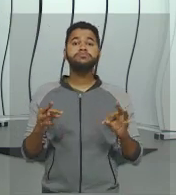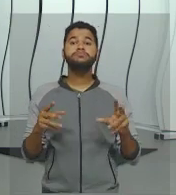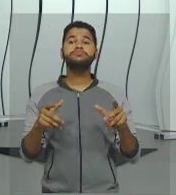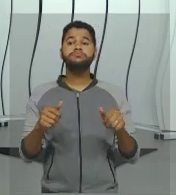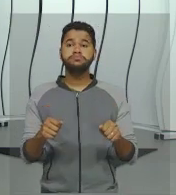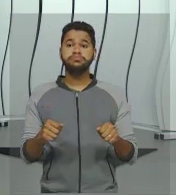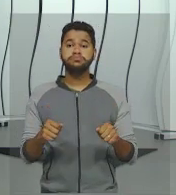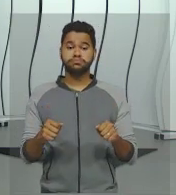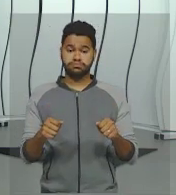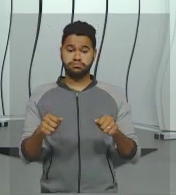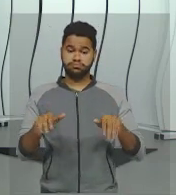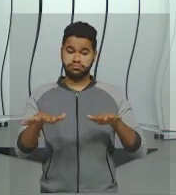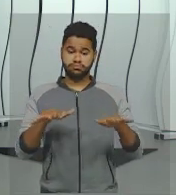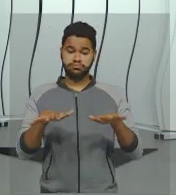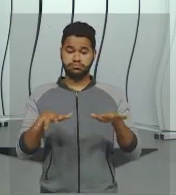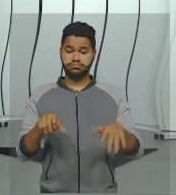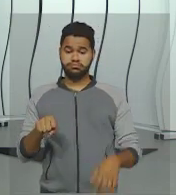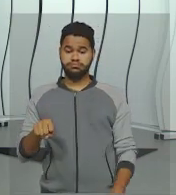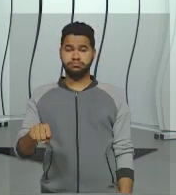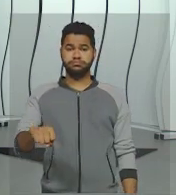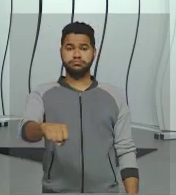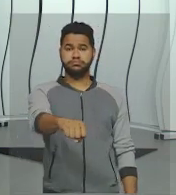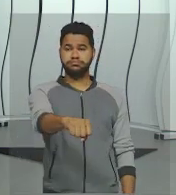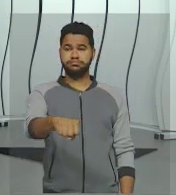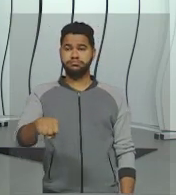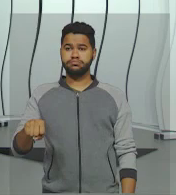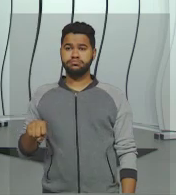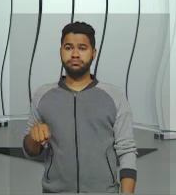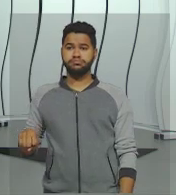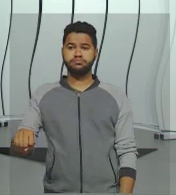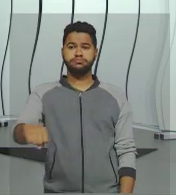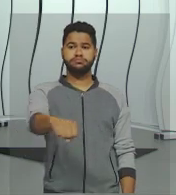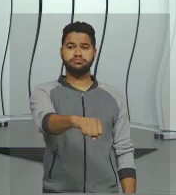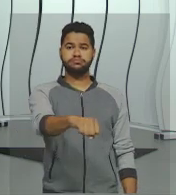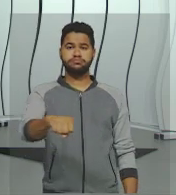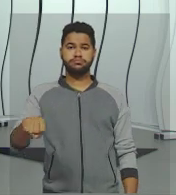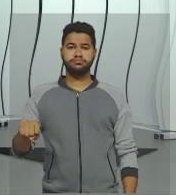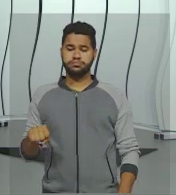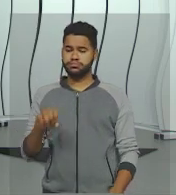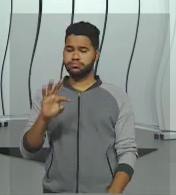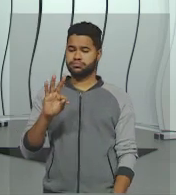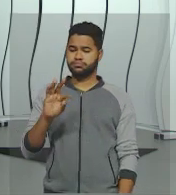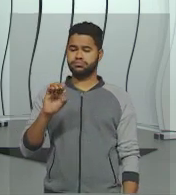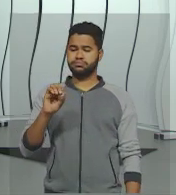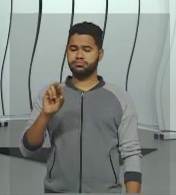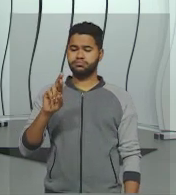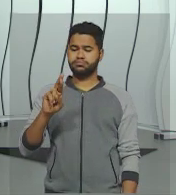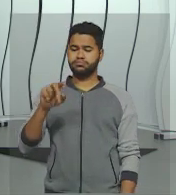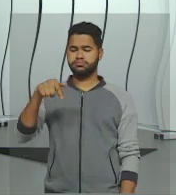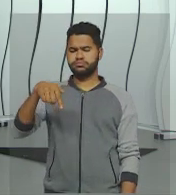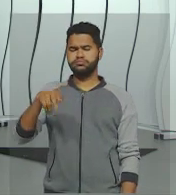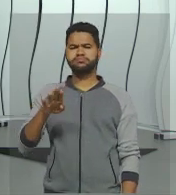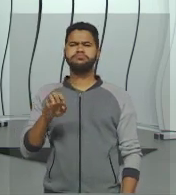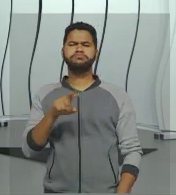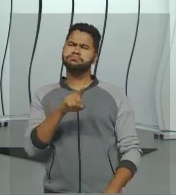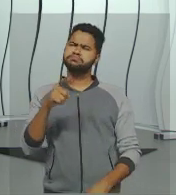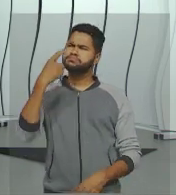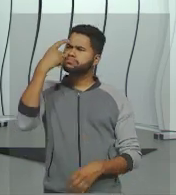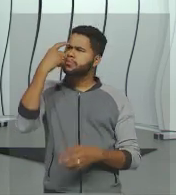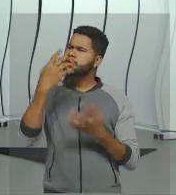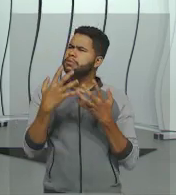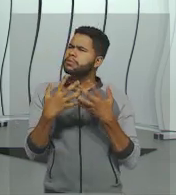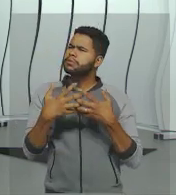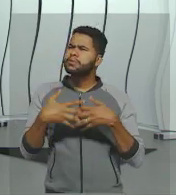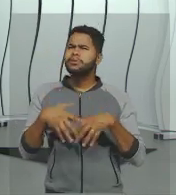se movimentam baseadas na ideia do torque. Talvez vocês não tenham parado para pensar